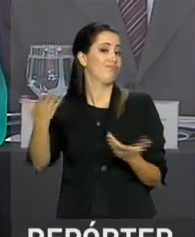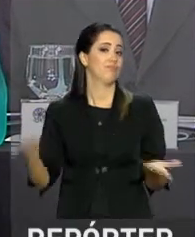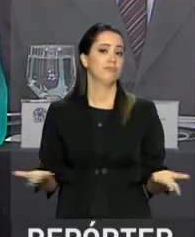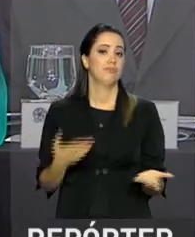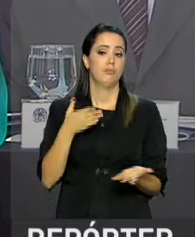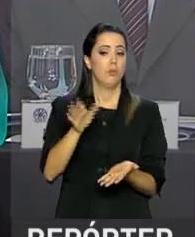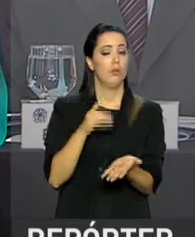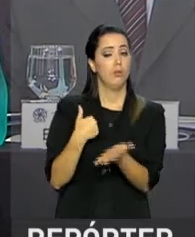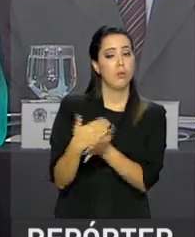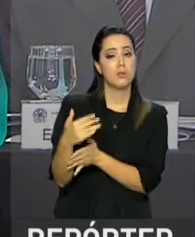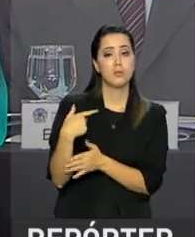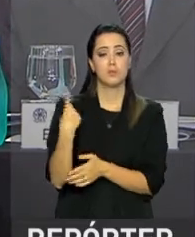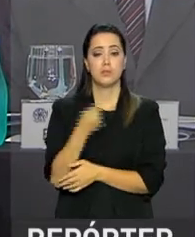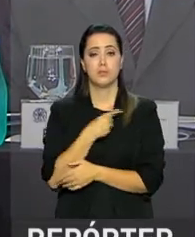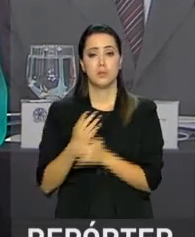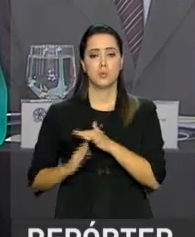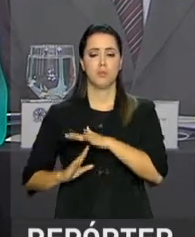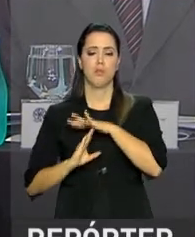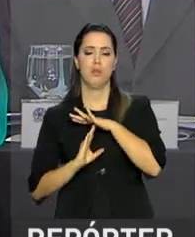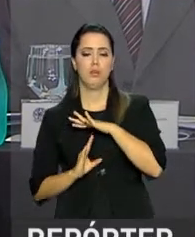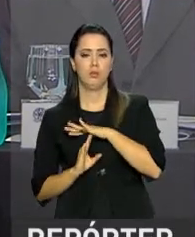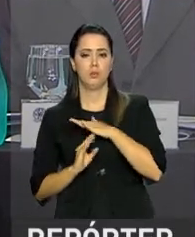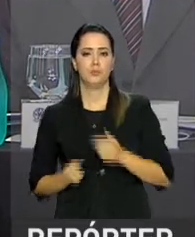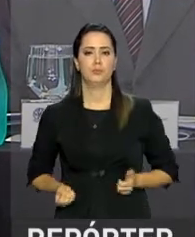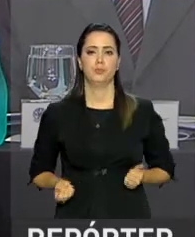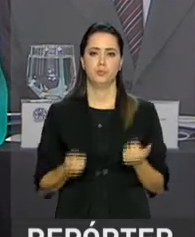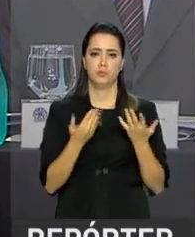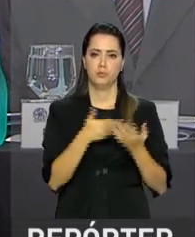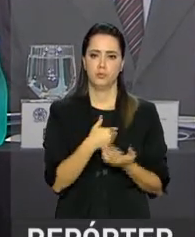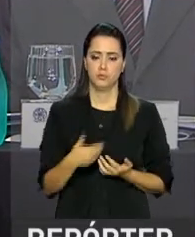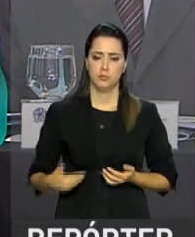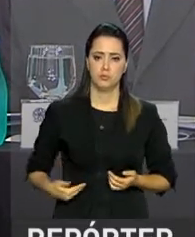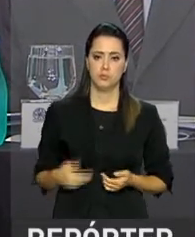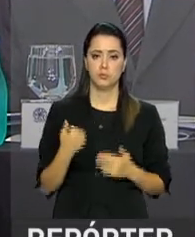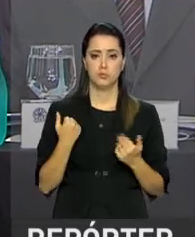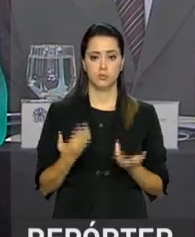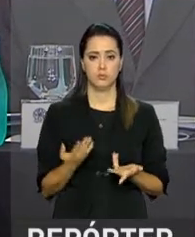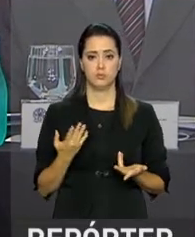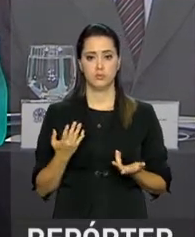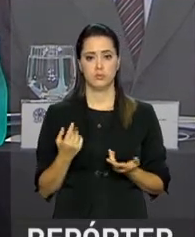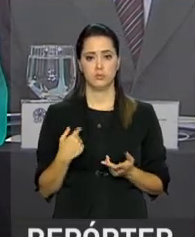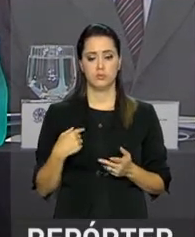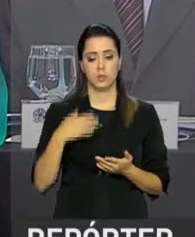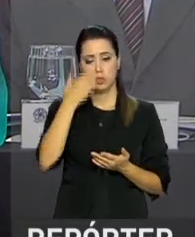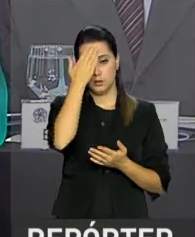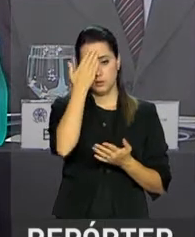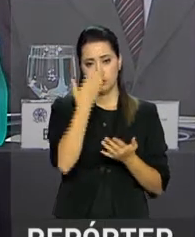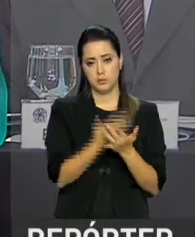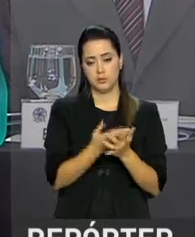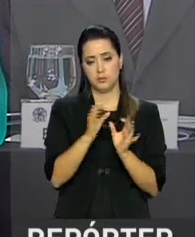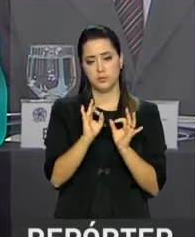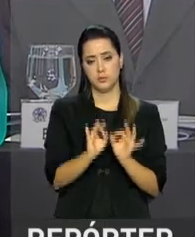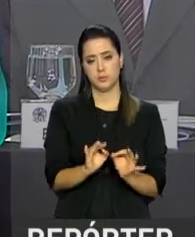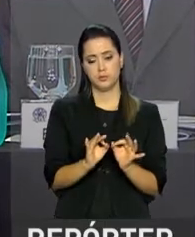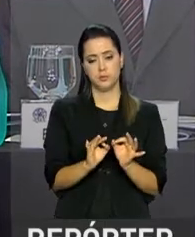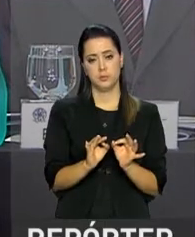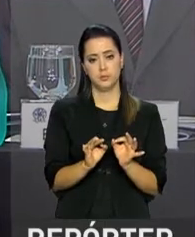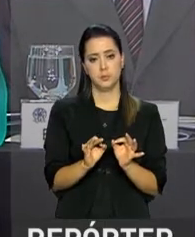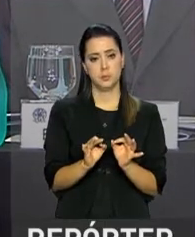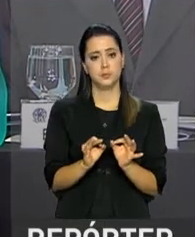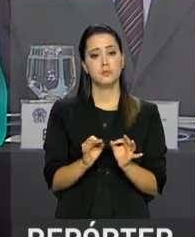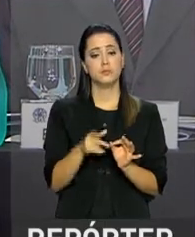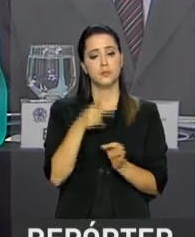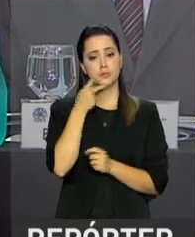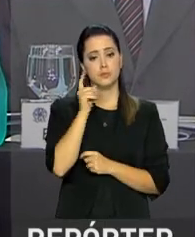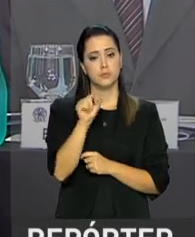estabelecemos o chamado teto dos gastos públicos na convicção na certeza na